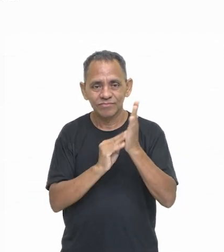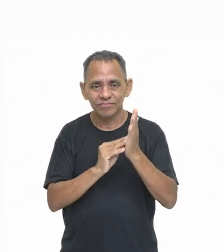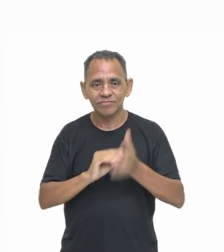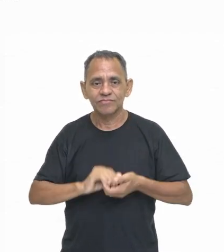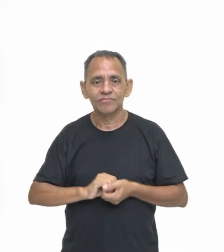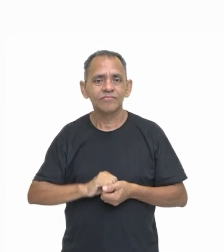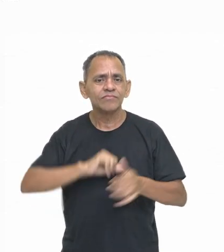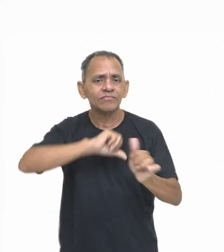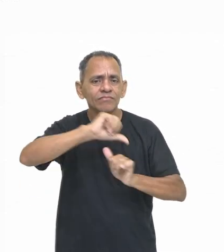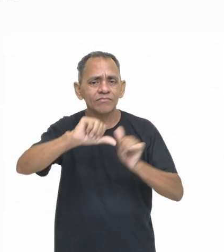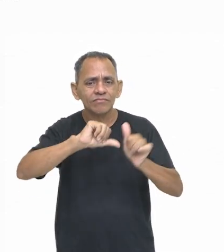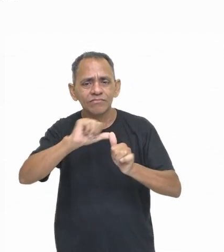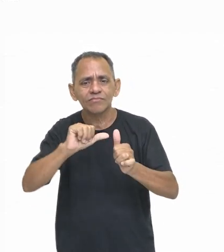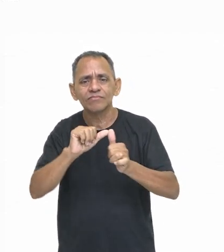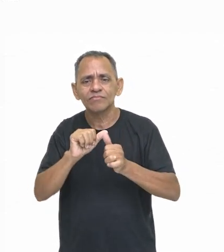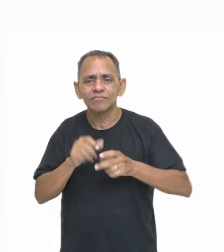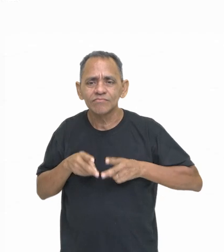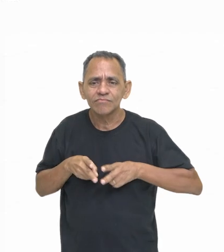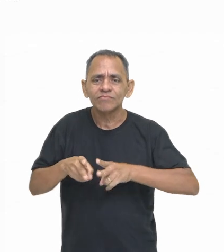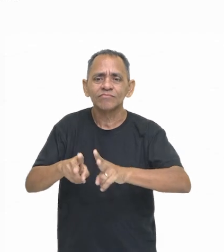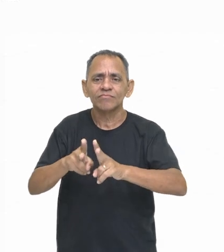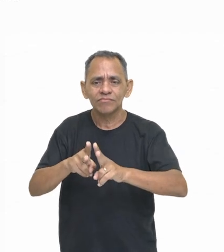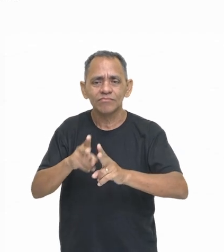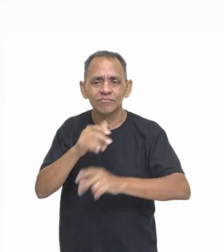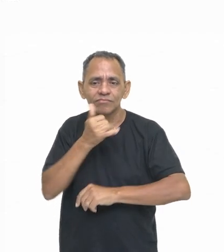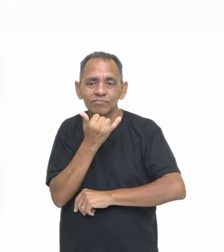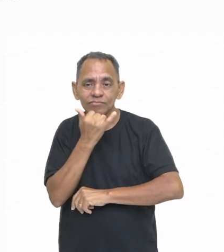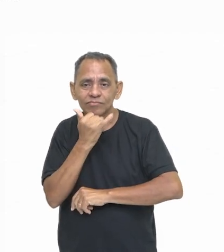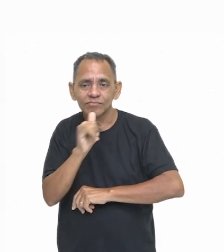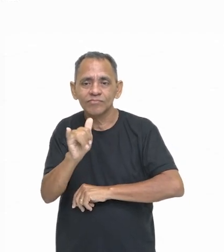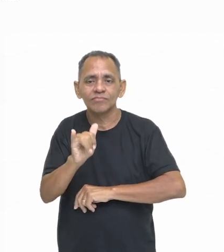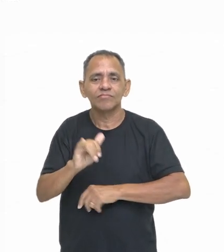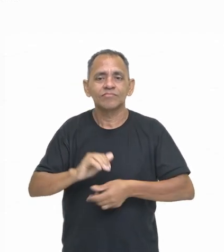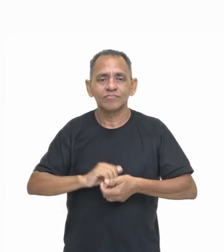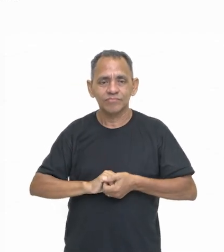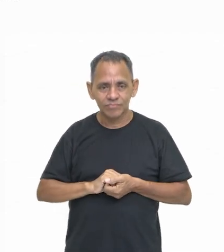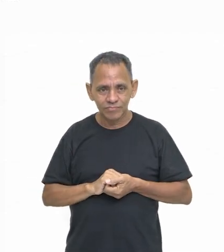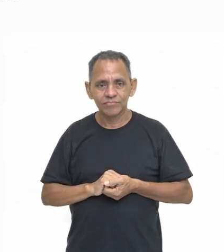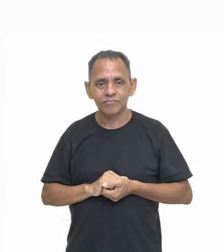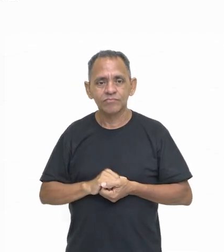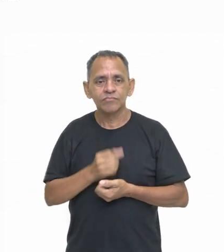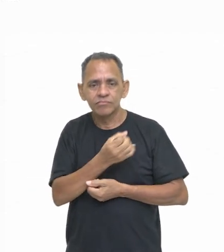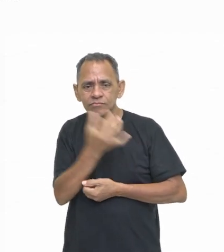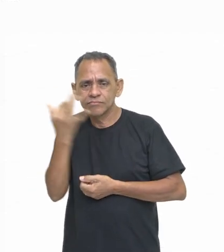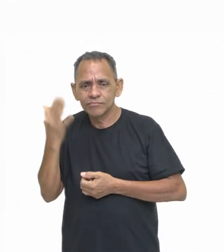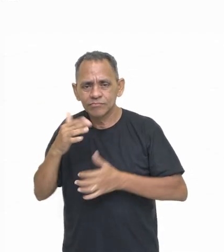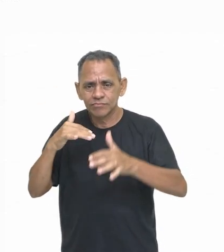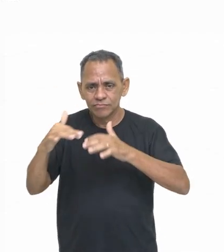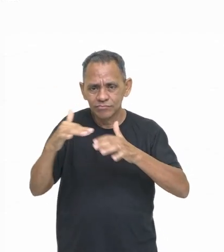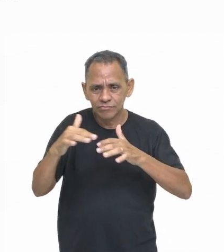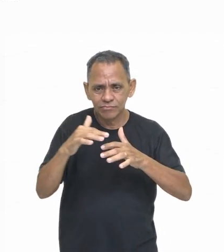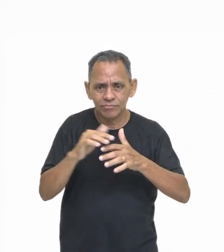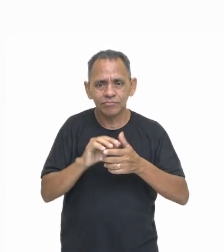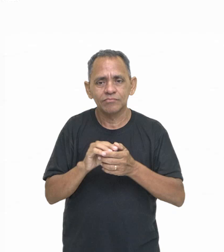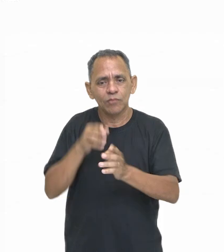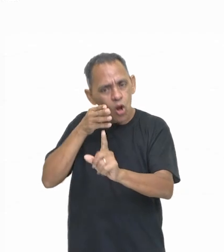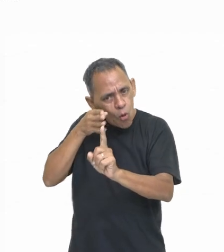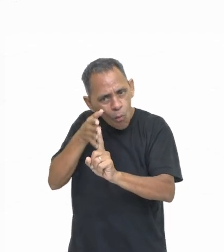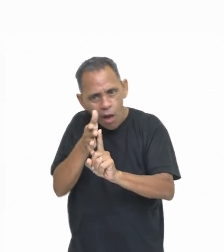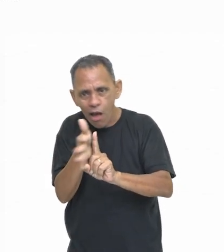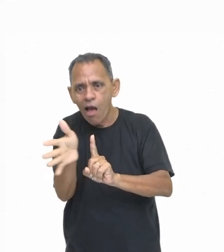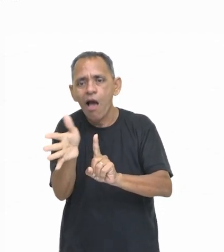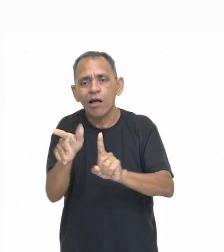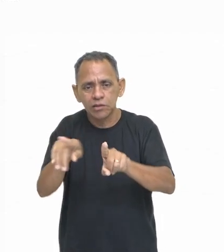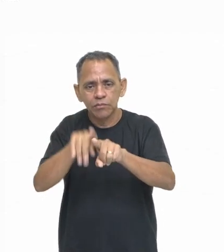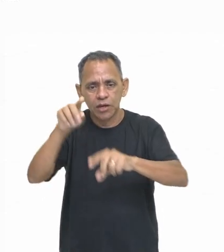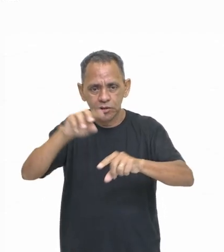conhecimento transformações e conservação da energia, conservação da quantidade de movimento, fluxo de energia e de